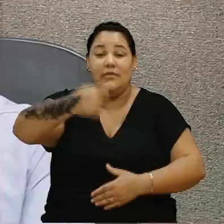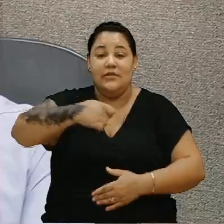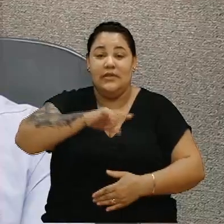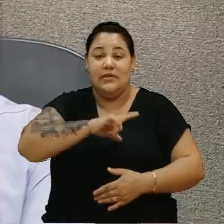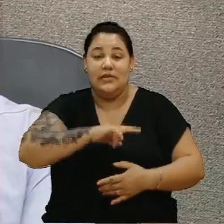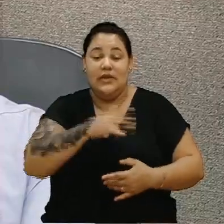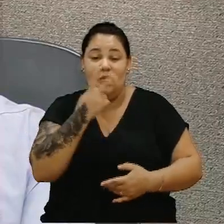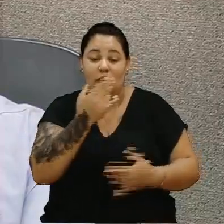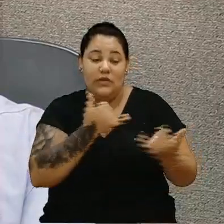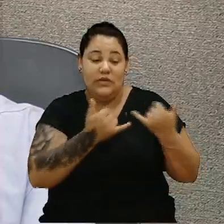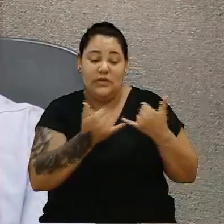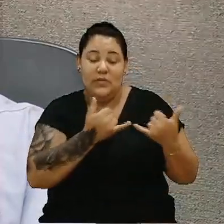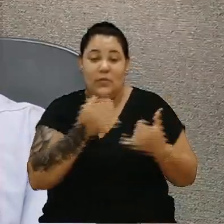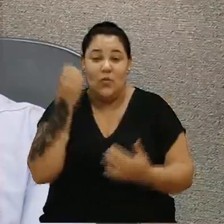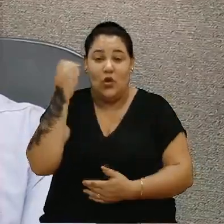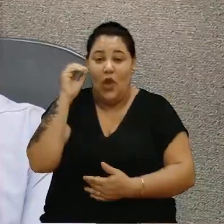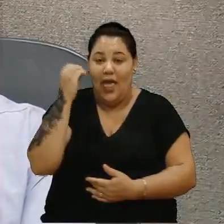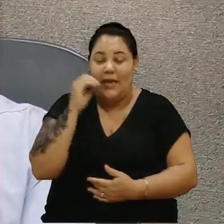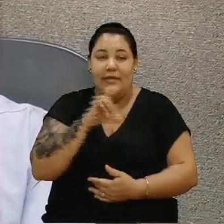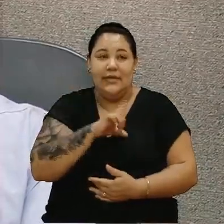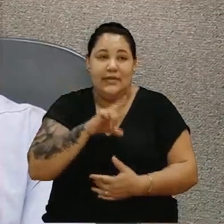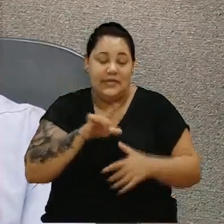de Porto Alegre, salas de recurso